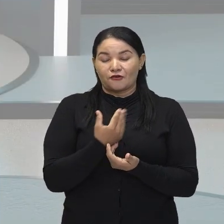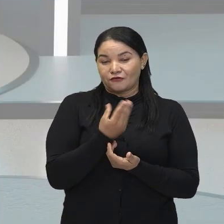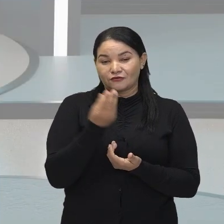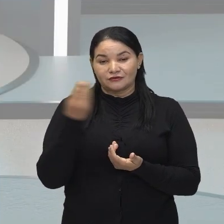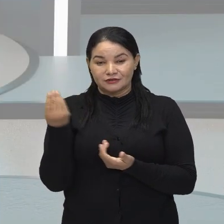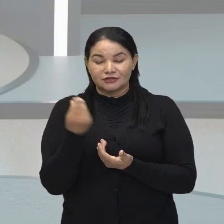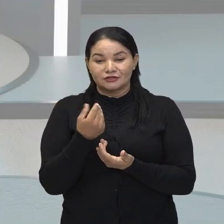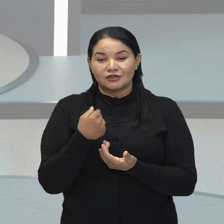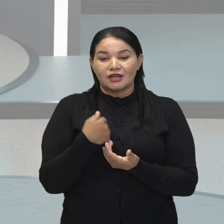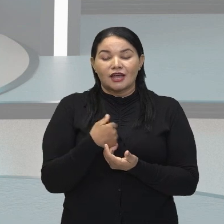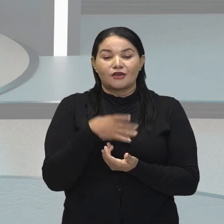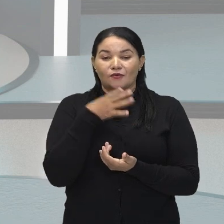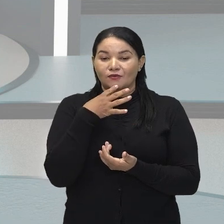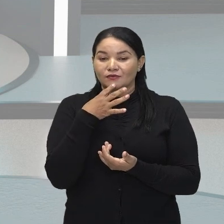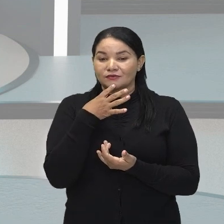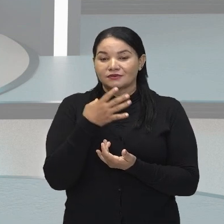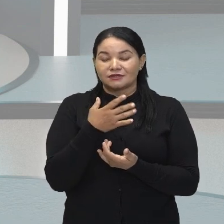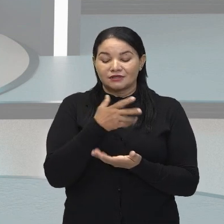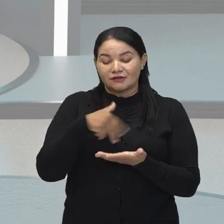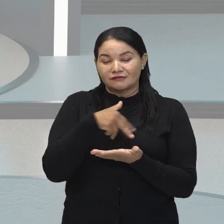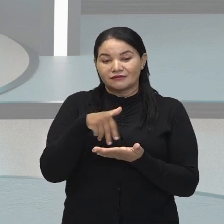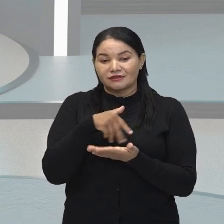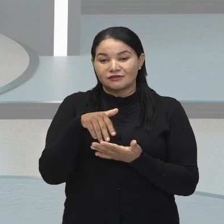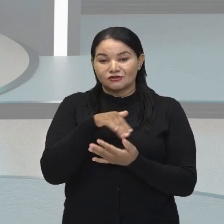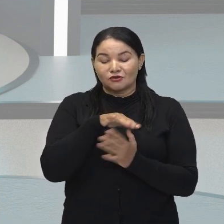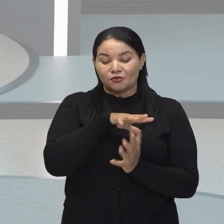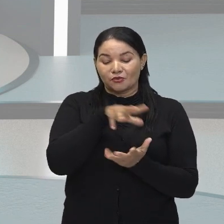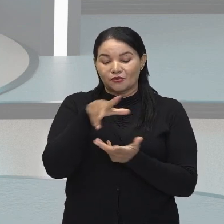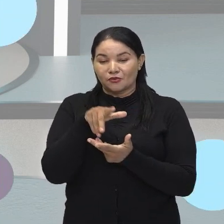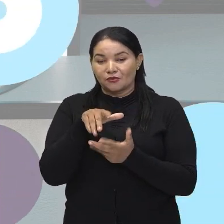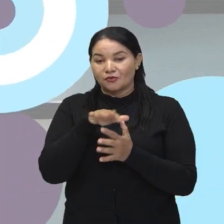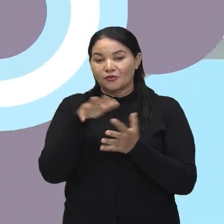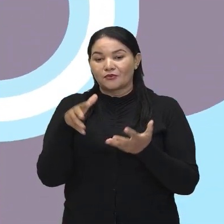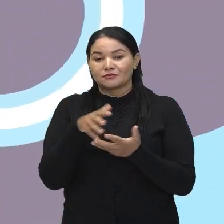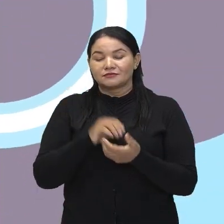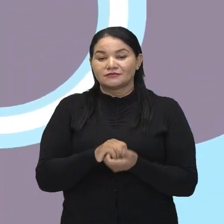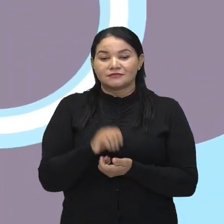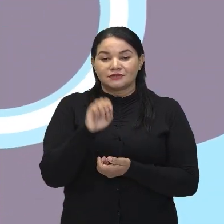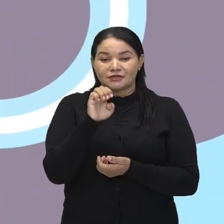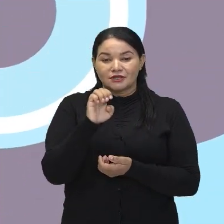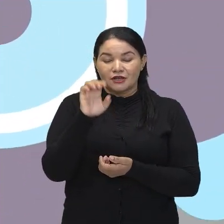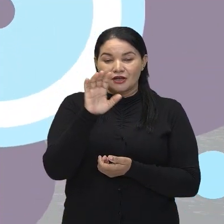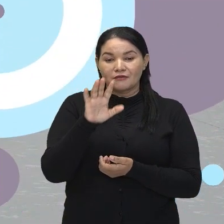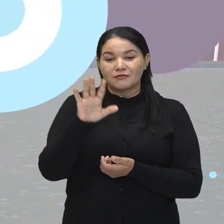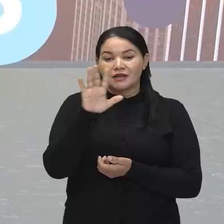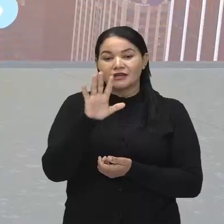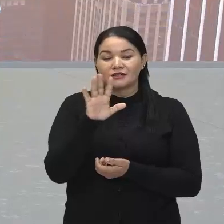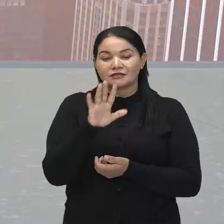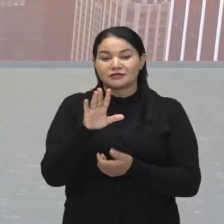essa dança ao redor do mundo? Vamos primeiro para a América do Norte.